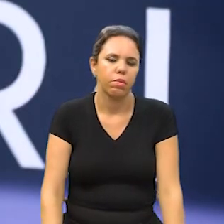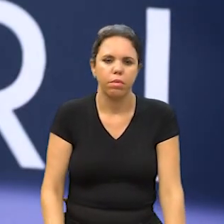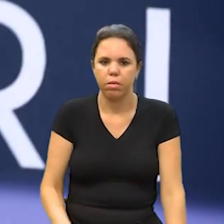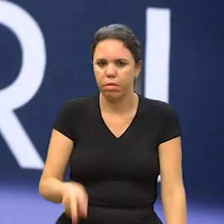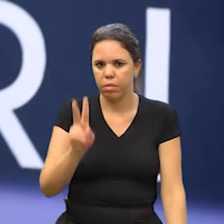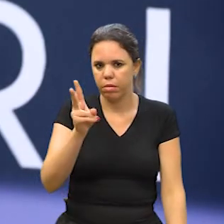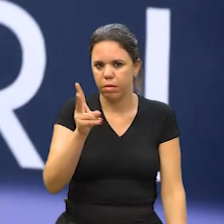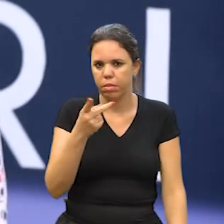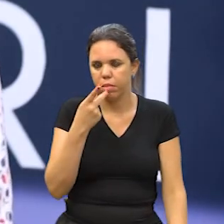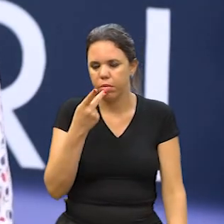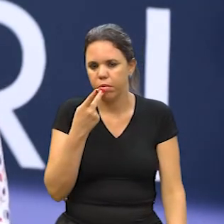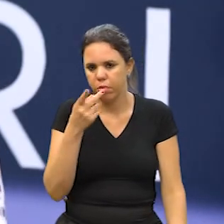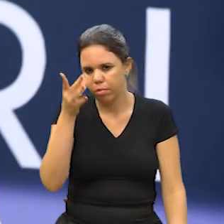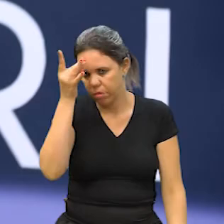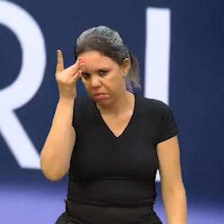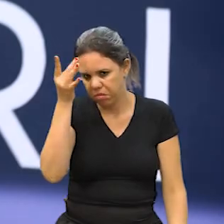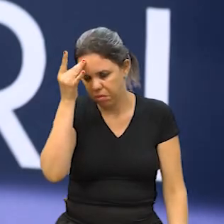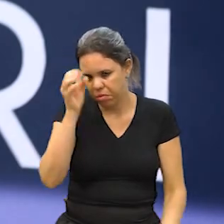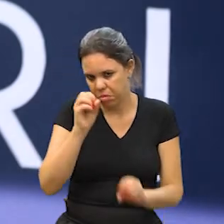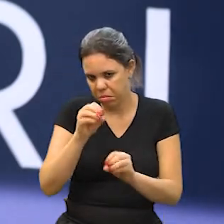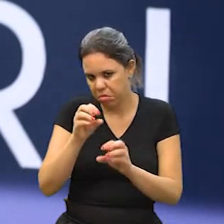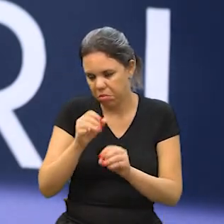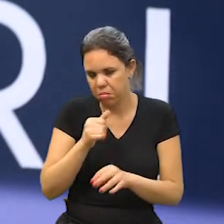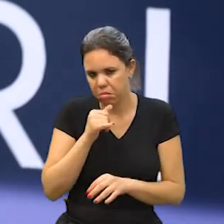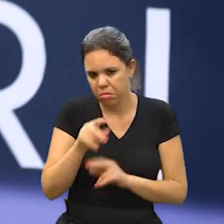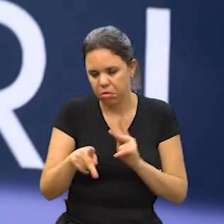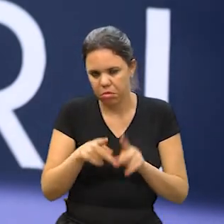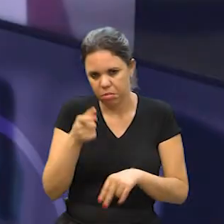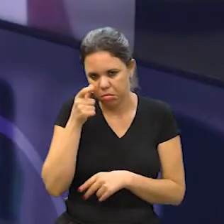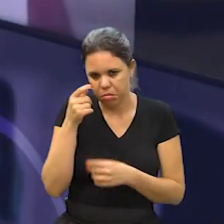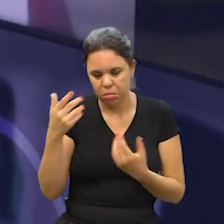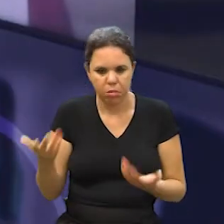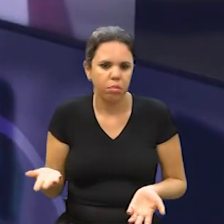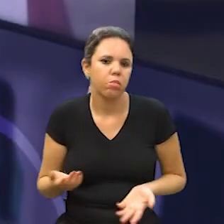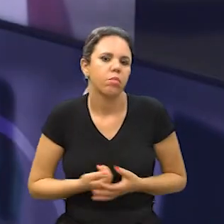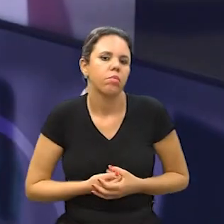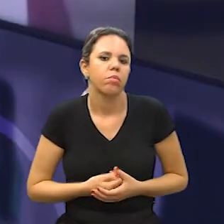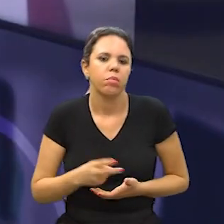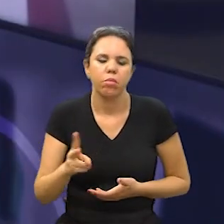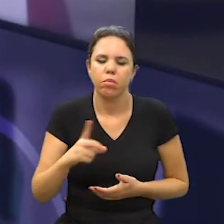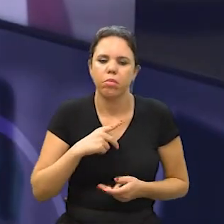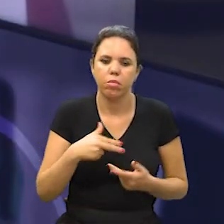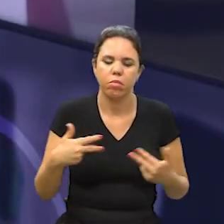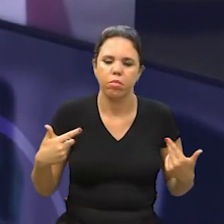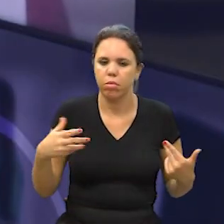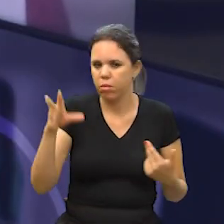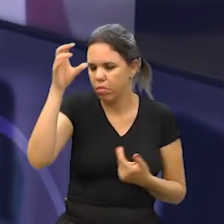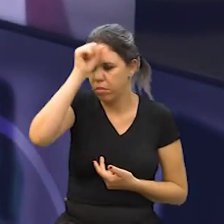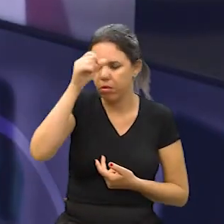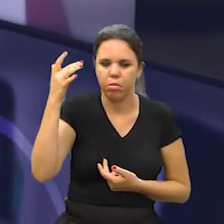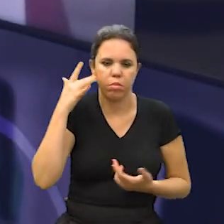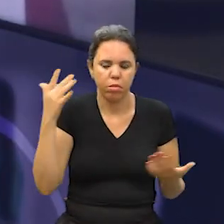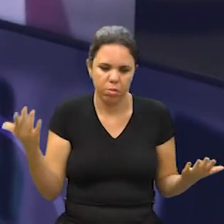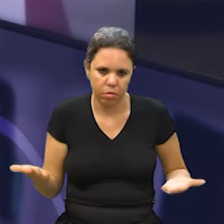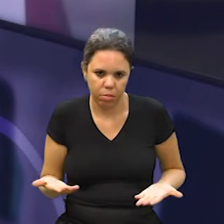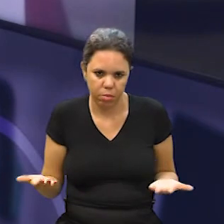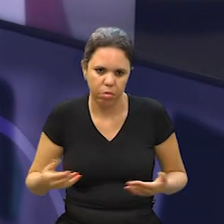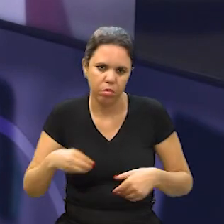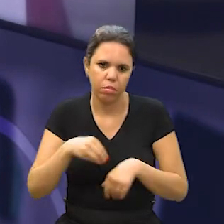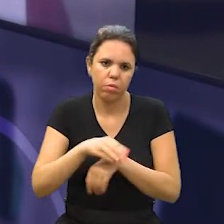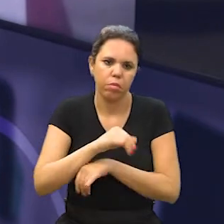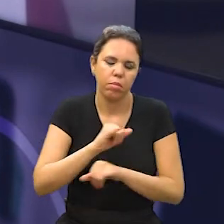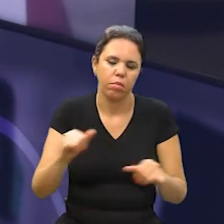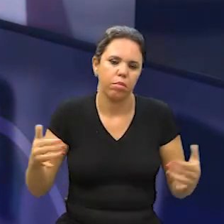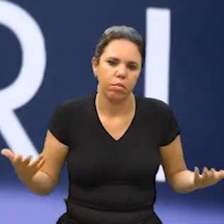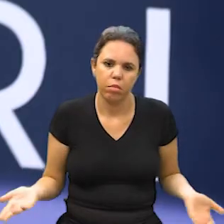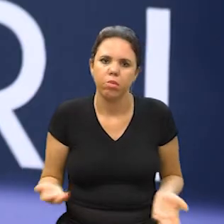deixo uma lição de casa aqui para as pessoas, viu, Márcia, que estão nos assistindo, porque sempre tem algo a aprender. Eu acho que hoje a mensagem que fica